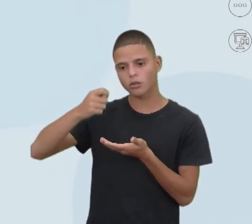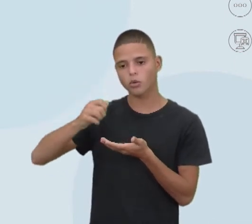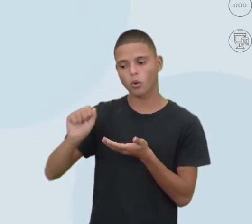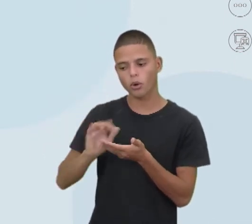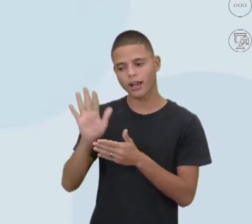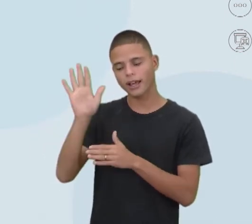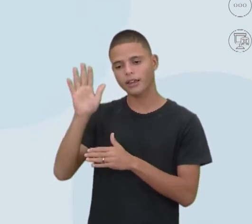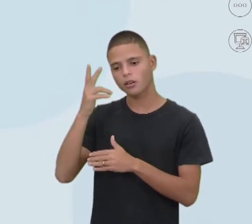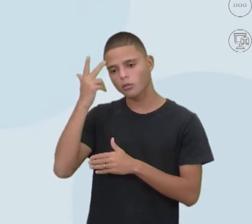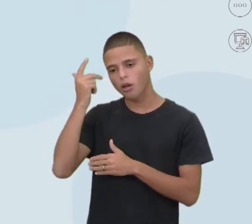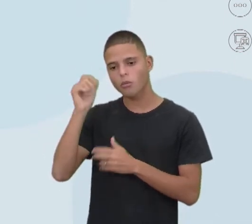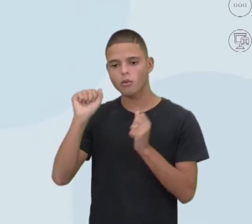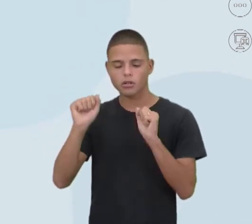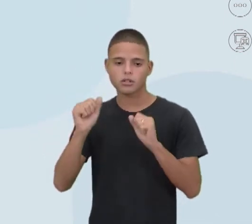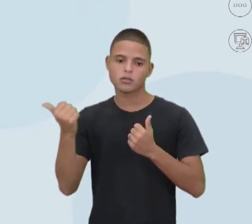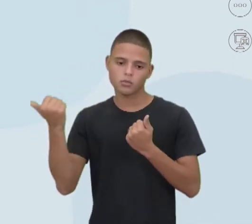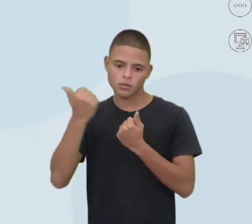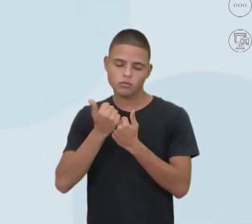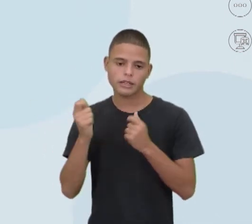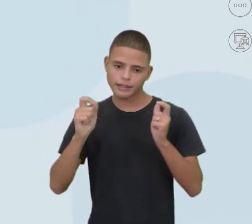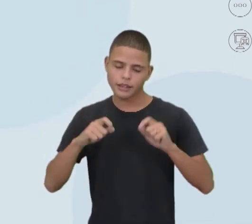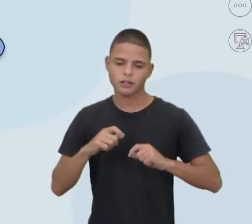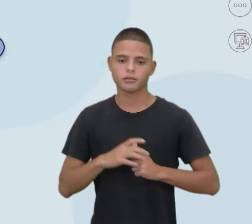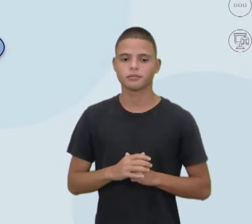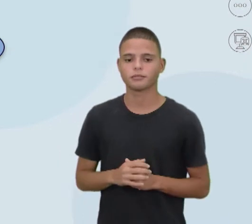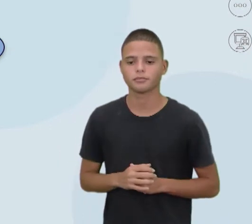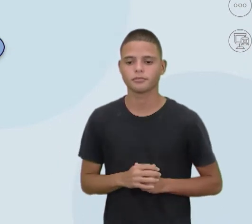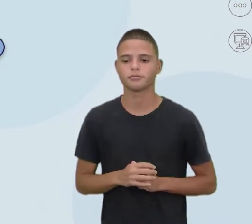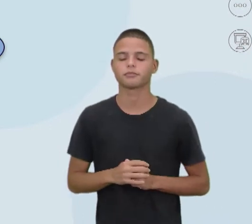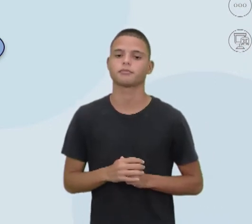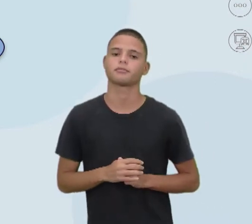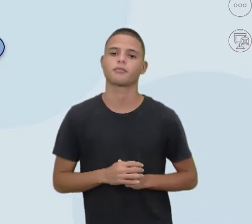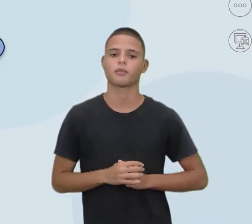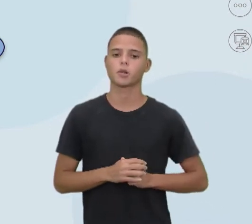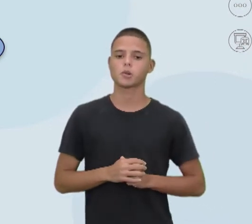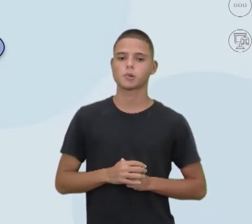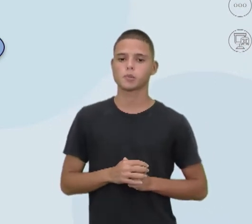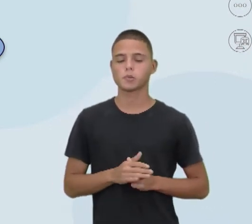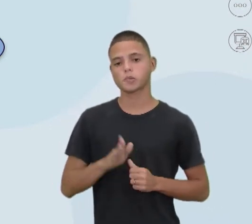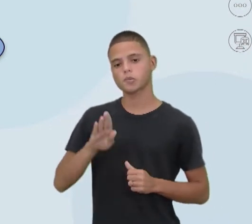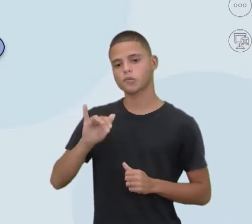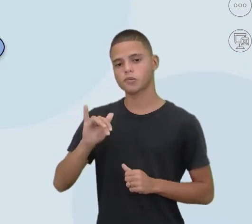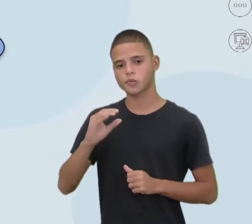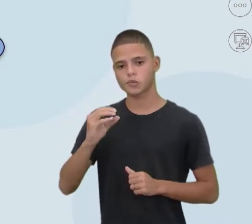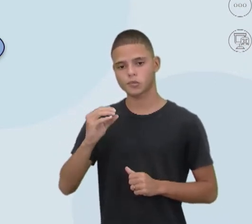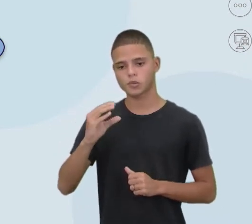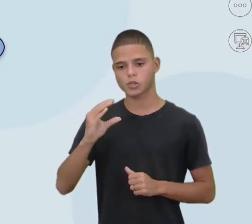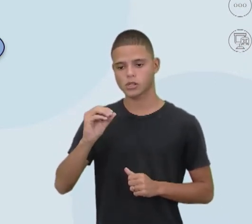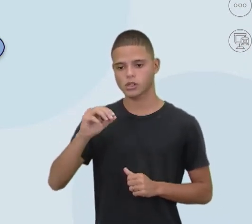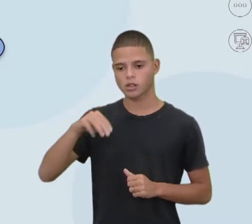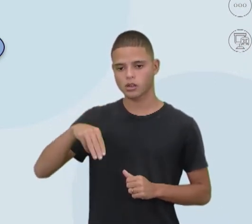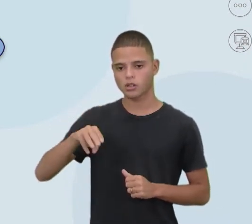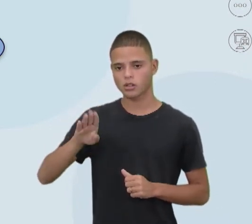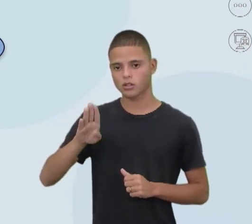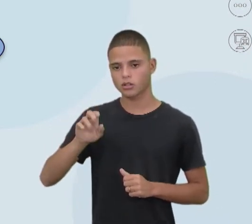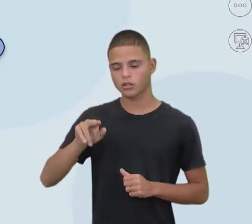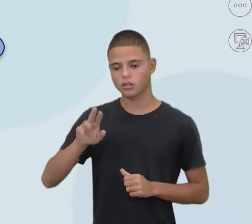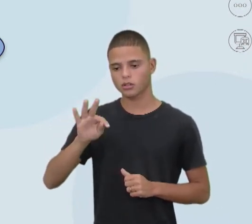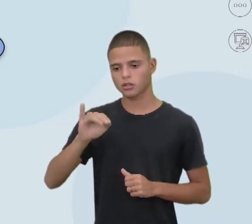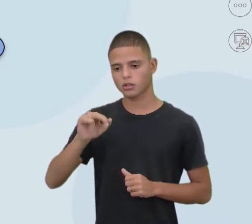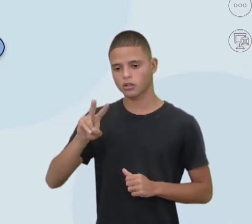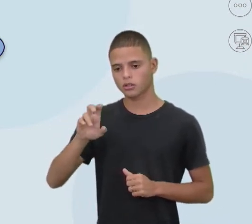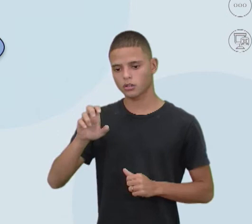Então, e também outro tipo de geração de energia. Esses biocombustíveis, né? Então, você tem a biomassa,